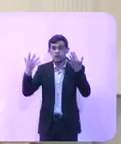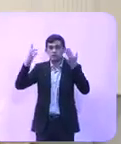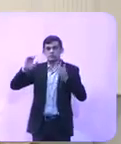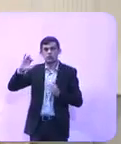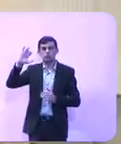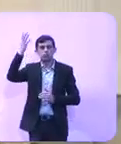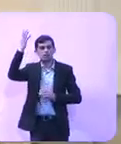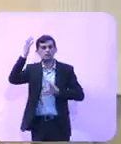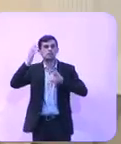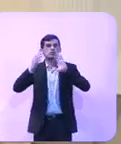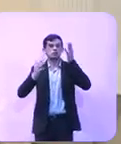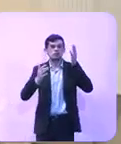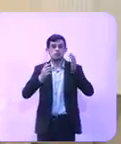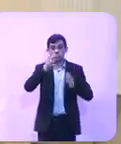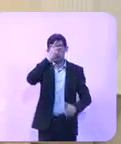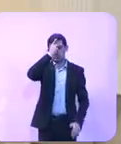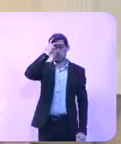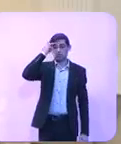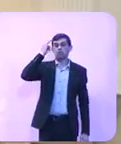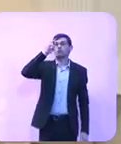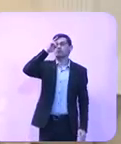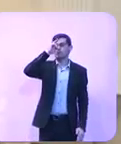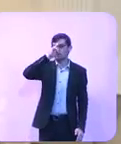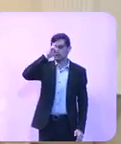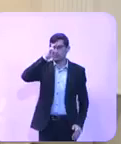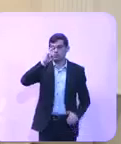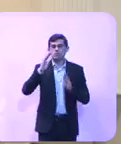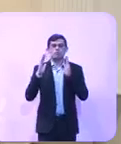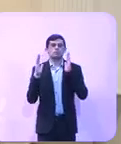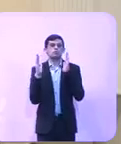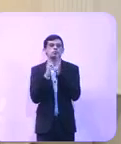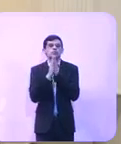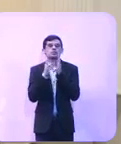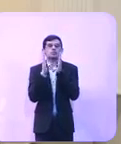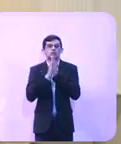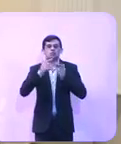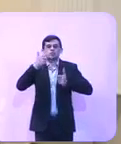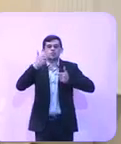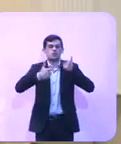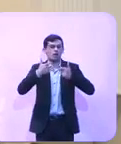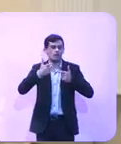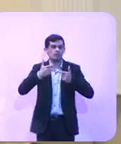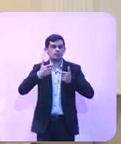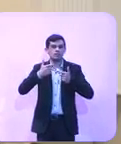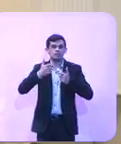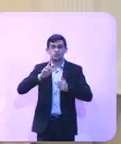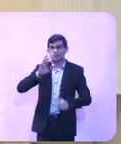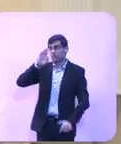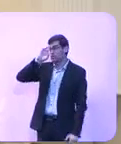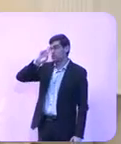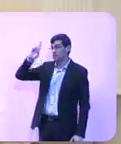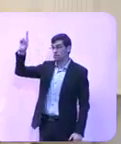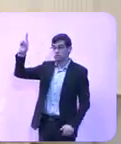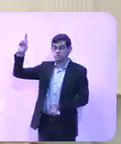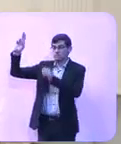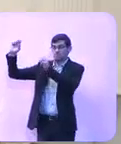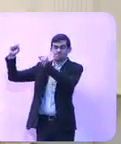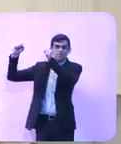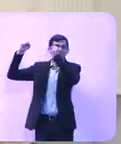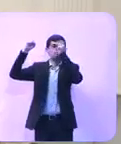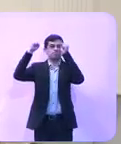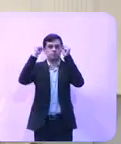vêm, eles se lembram daquelas orações. E eles dizem: o Senhor é todo